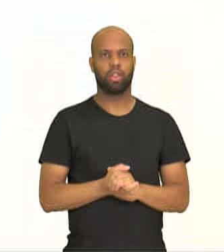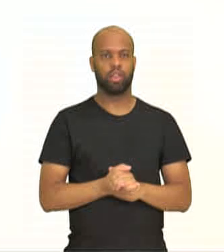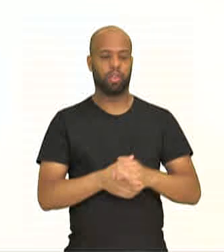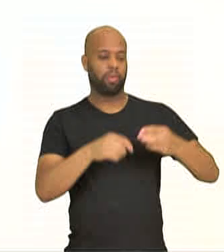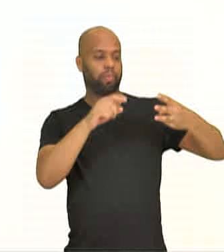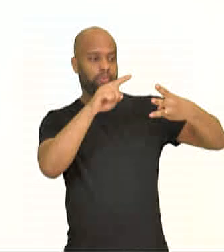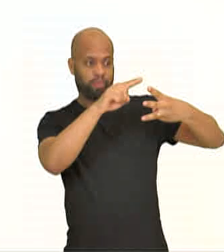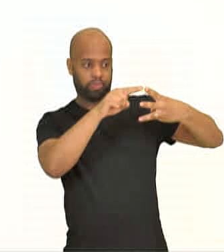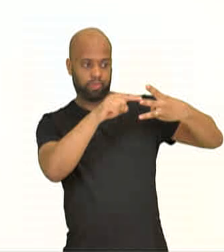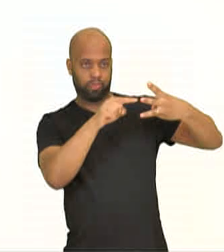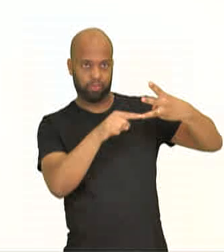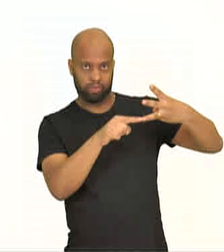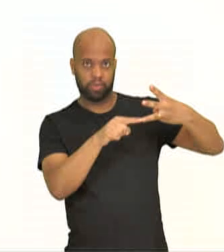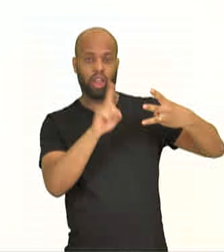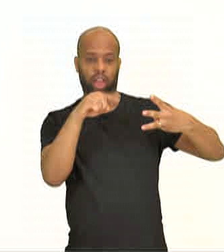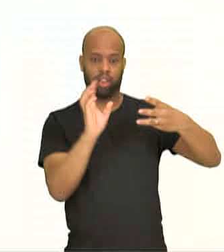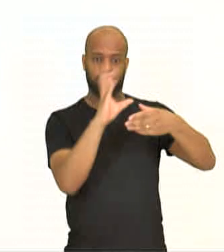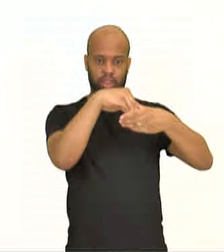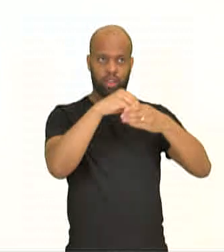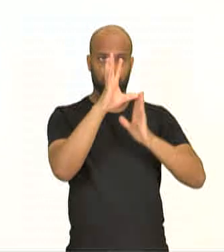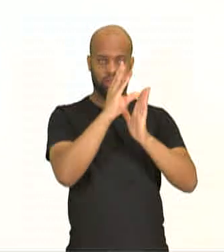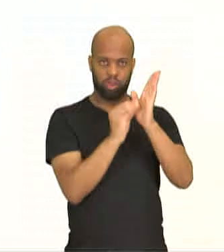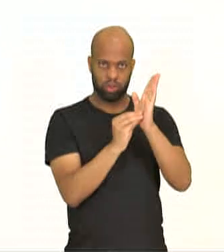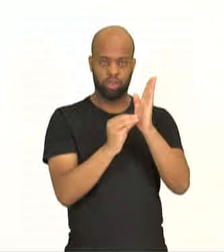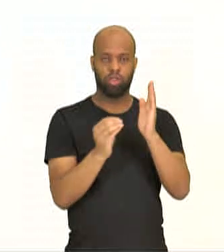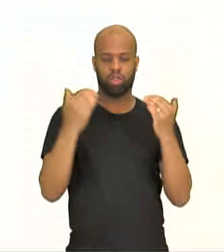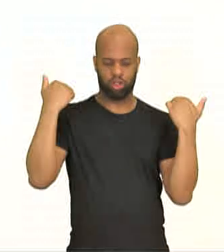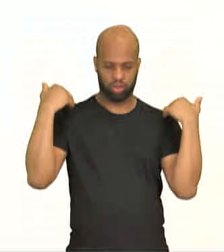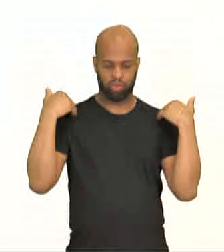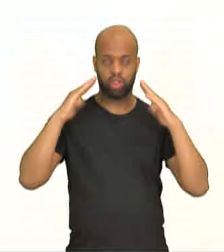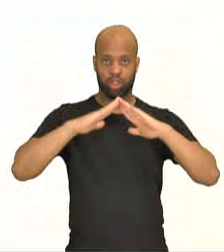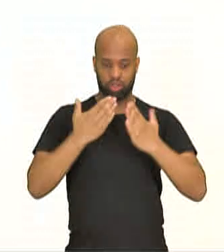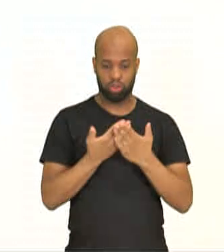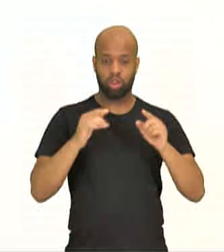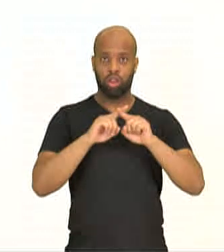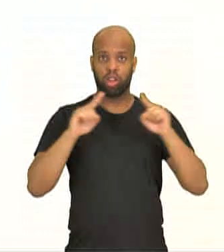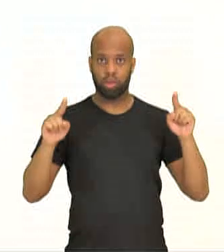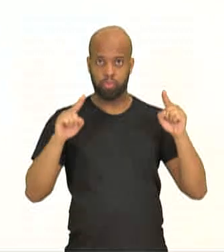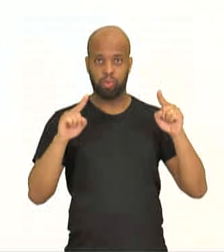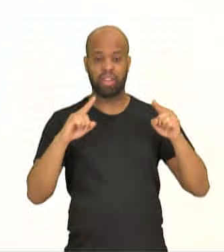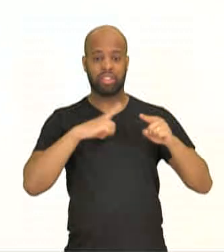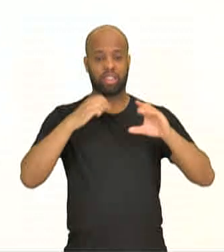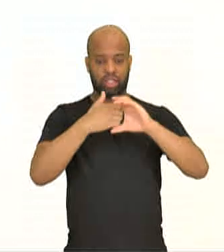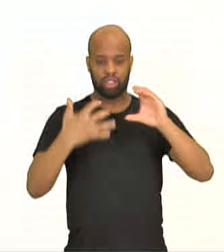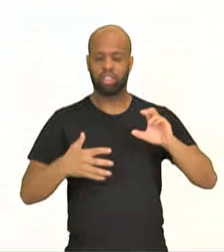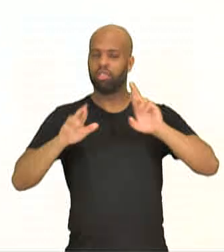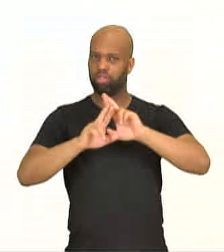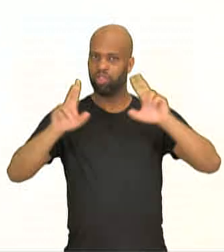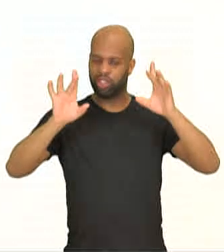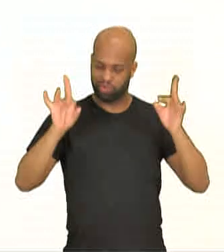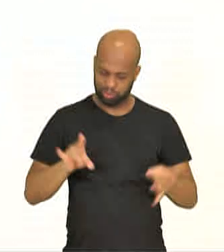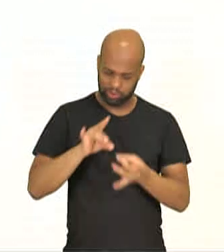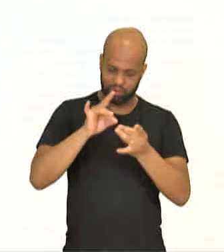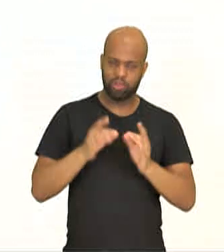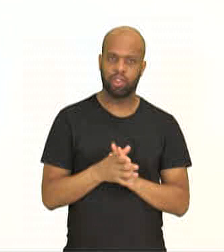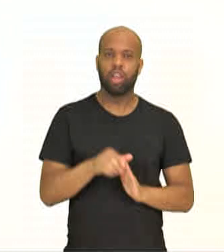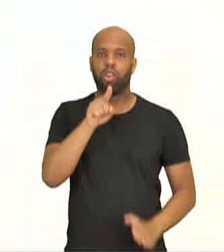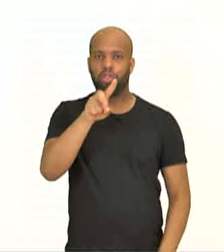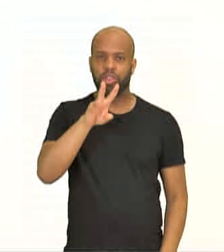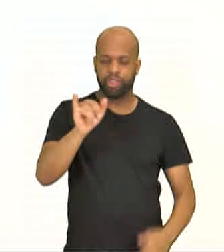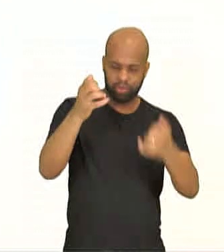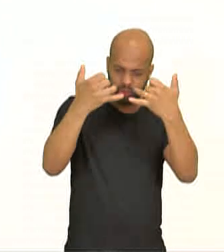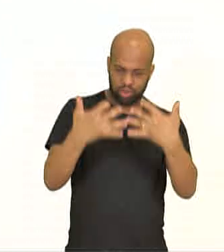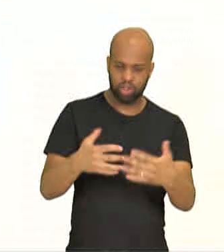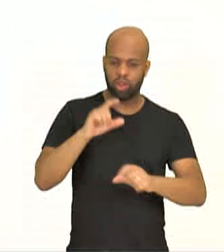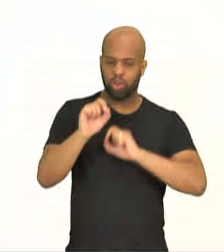Brincadeiras, jogos e esportes fazem parte do conteúdo da educação física escolar, porém apresentam características específicas. Explique o